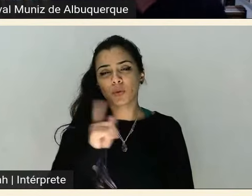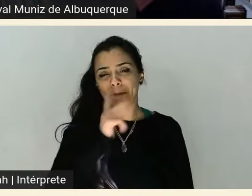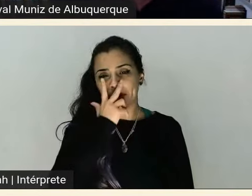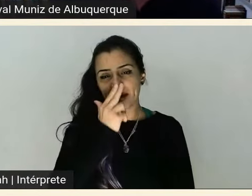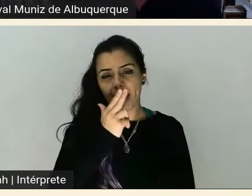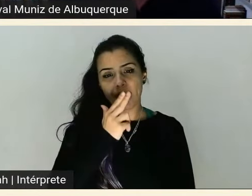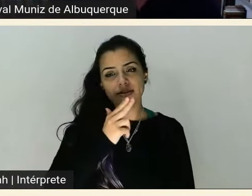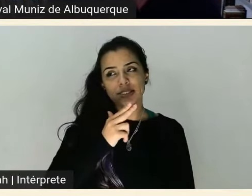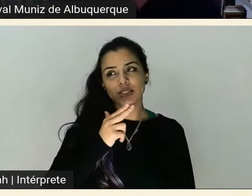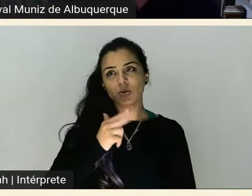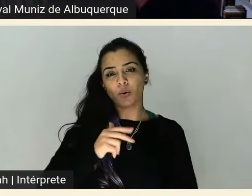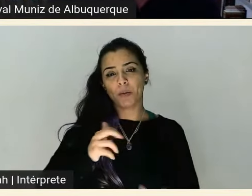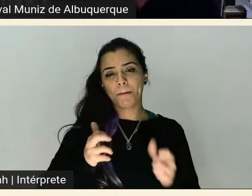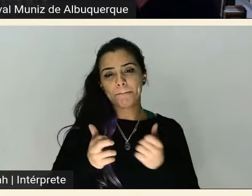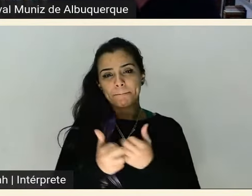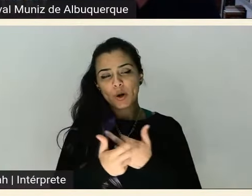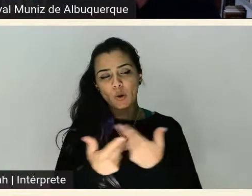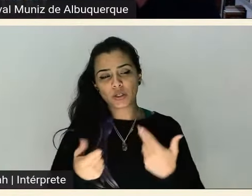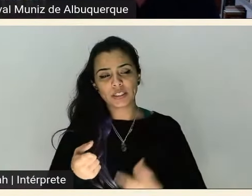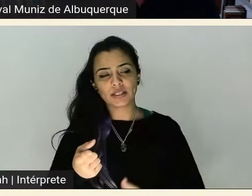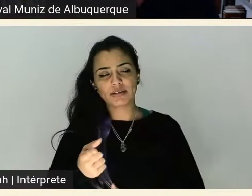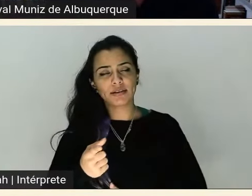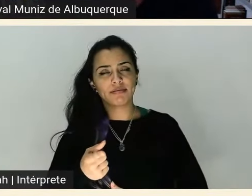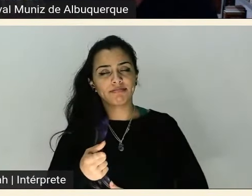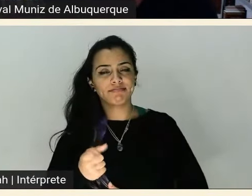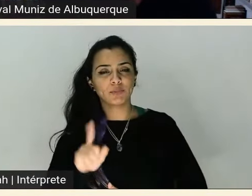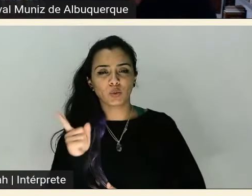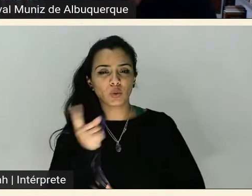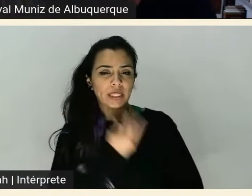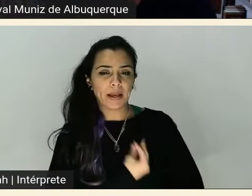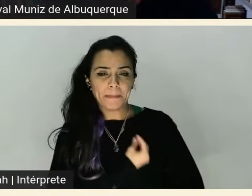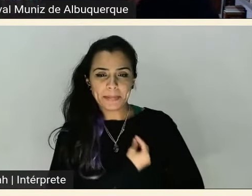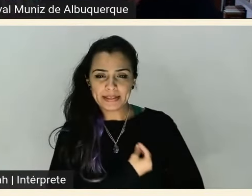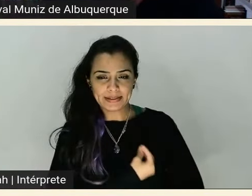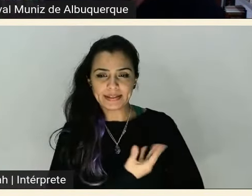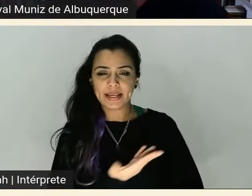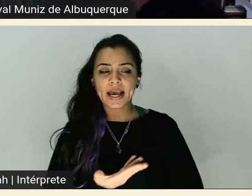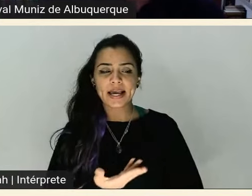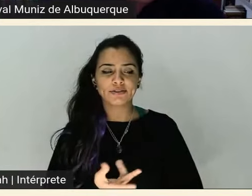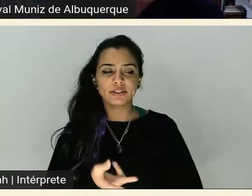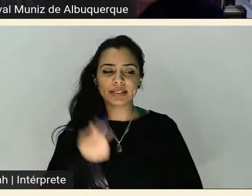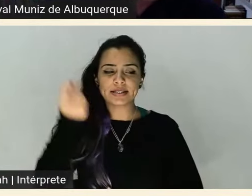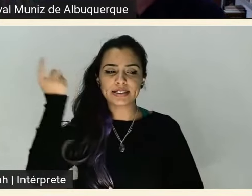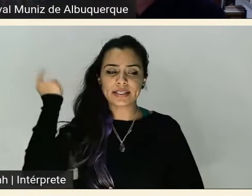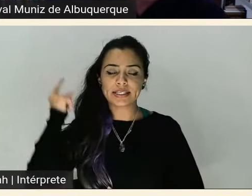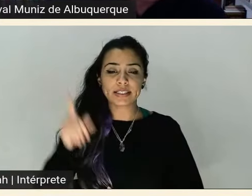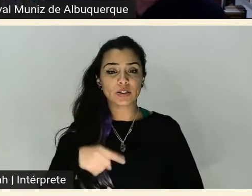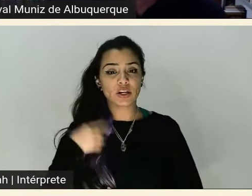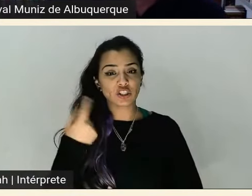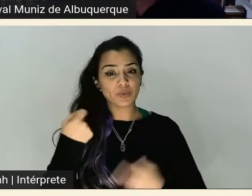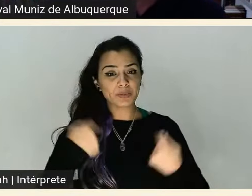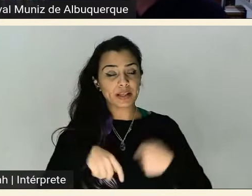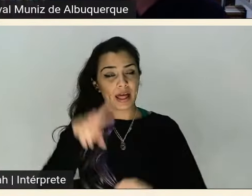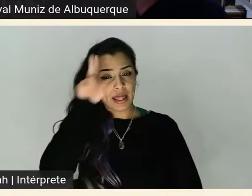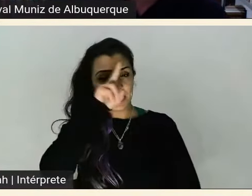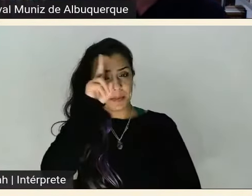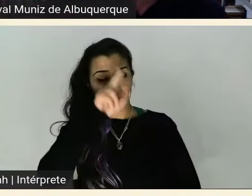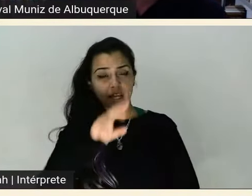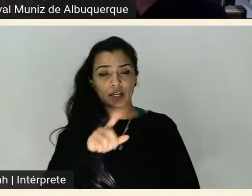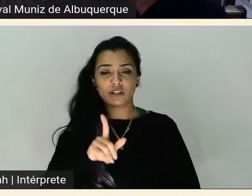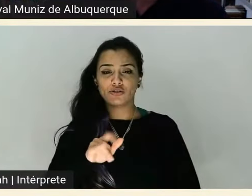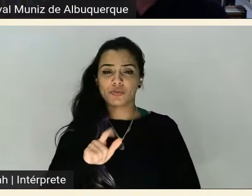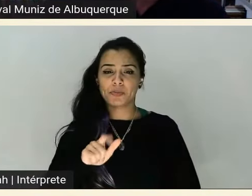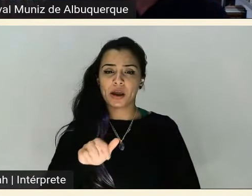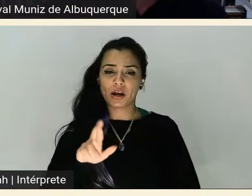esteja, não esteja presente, né, desde muito cedo. Né? Temos que lembrar que Gilberto Freire é o promotor